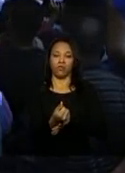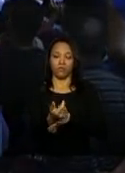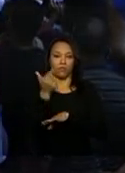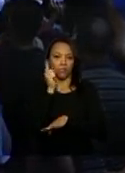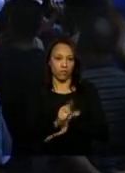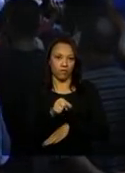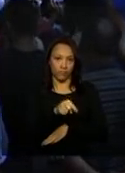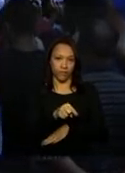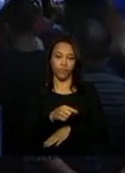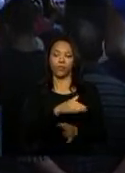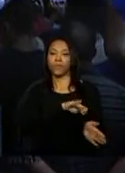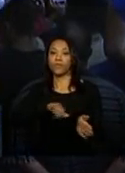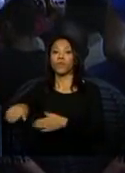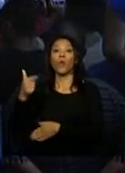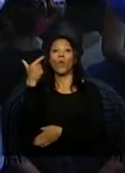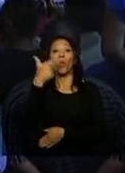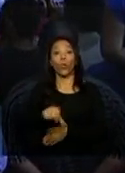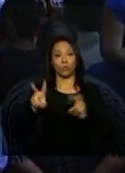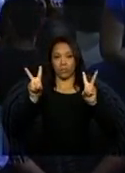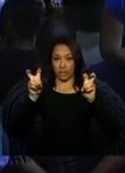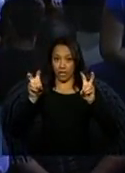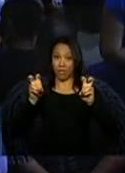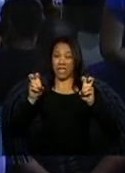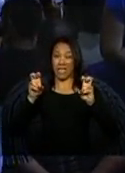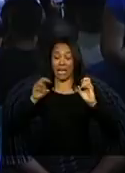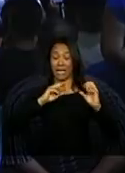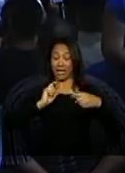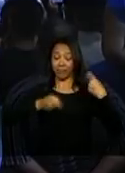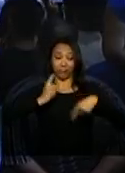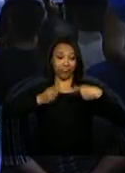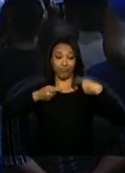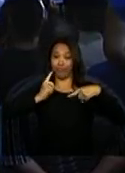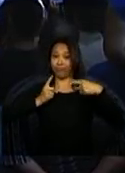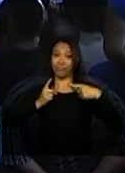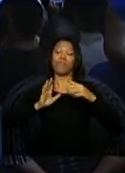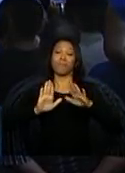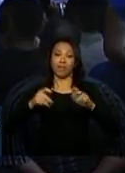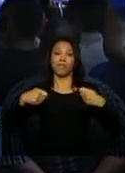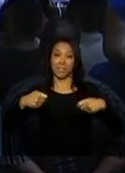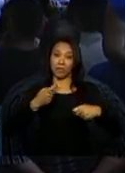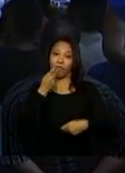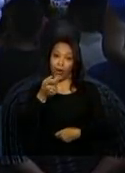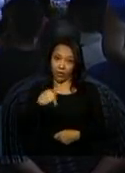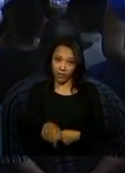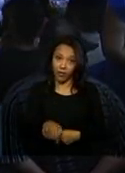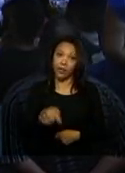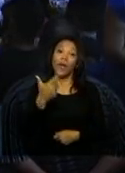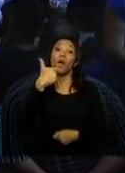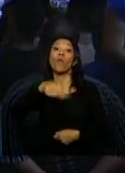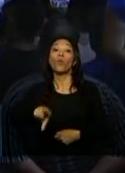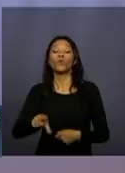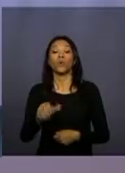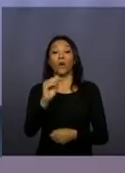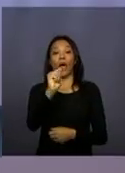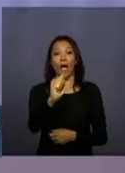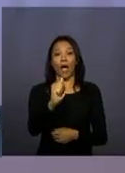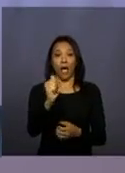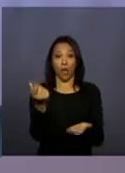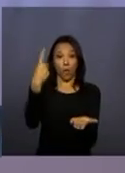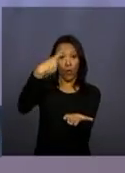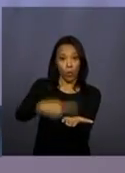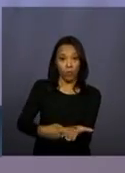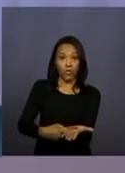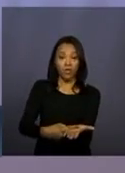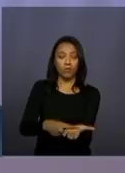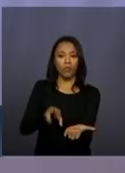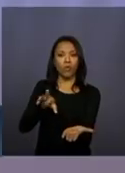questão, que ela é muito polêmica, porém, não poderia deixar de registrar aqui, é o acordo setorial. Nós precisamos,